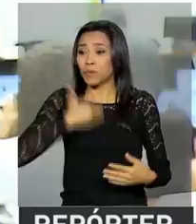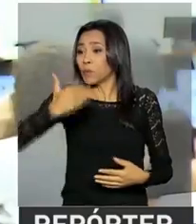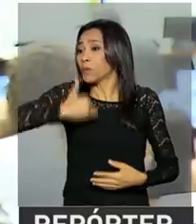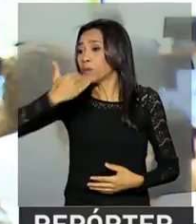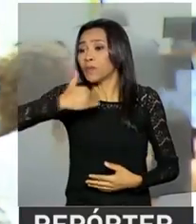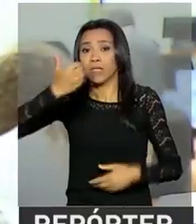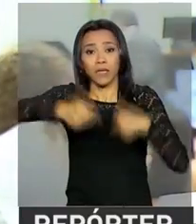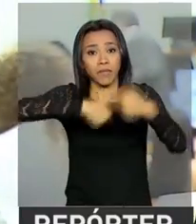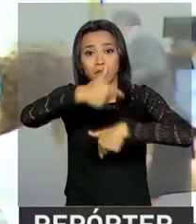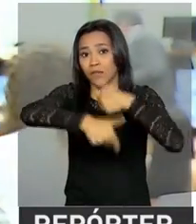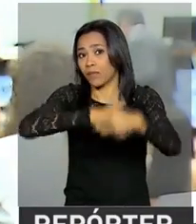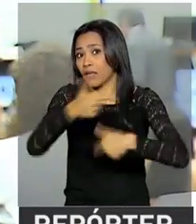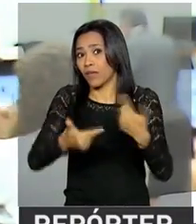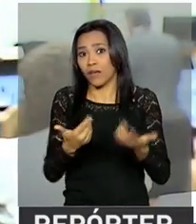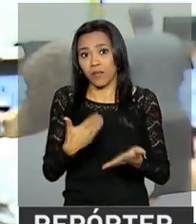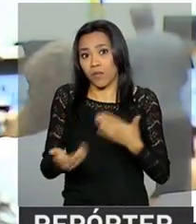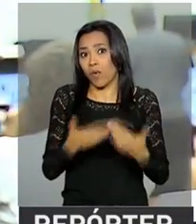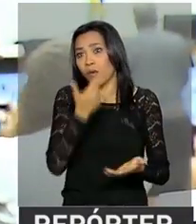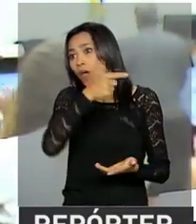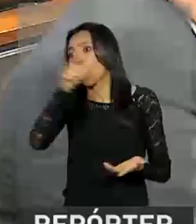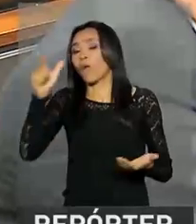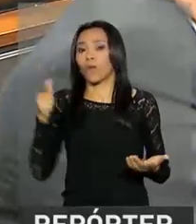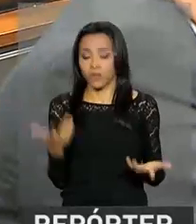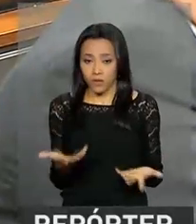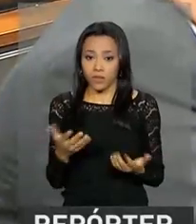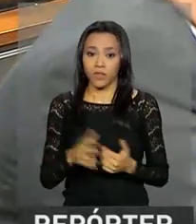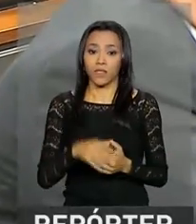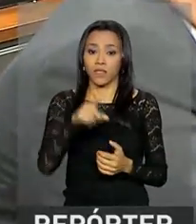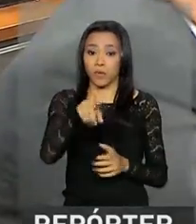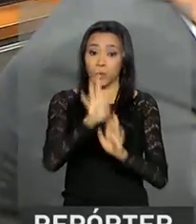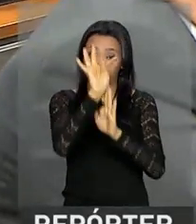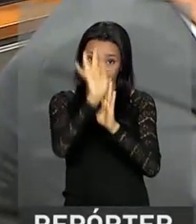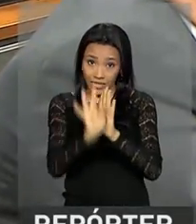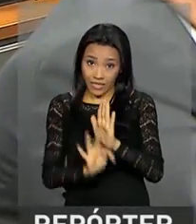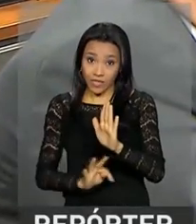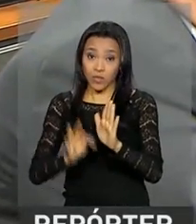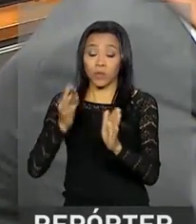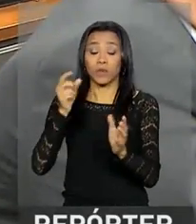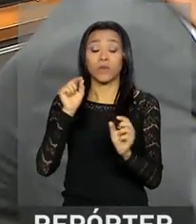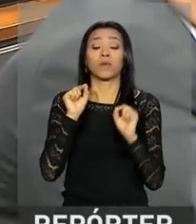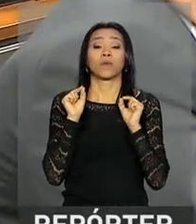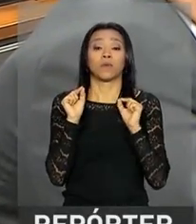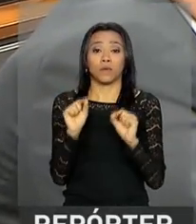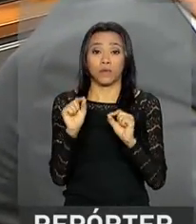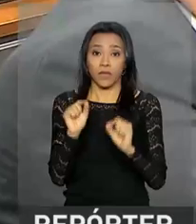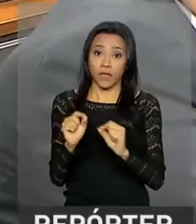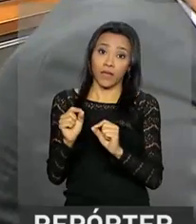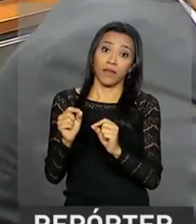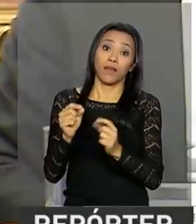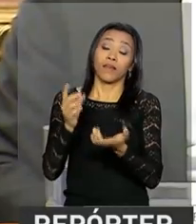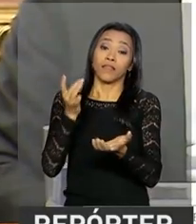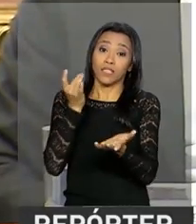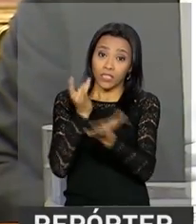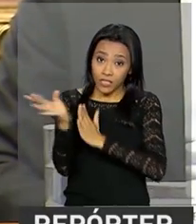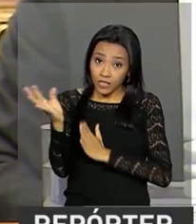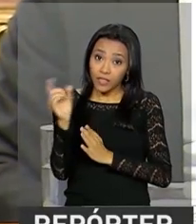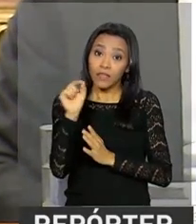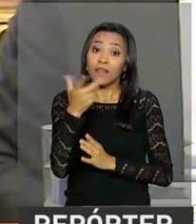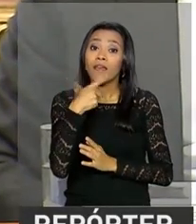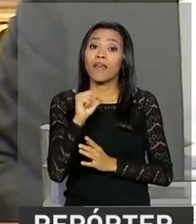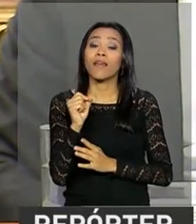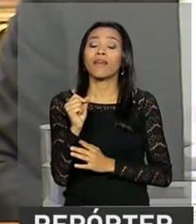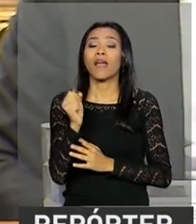não só de exercer essa atividade como qualquer outra atividade. O texto elimina a possibilidade de aposentar mais cedo por conta